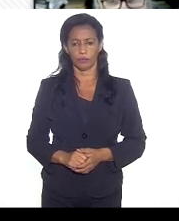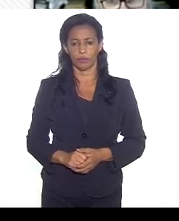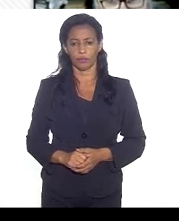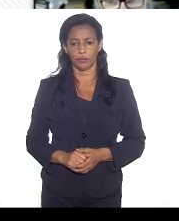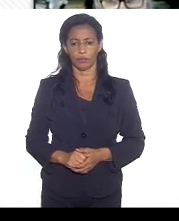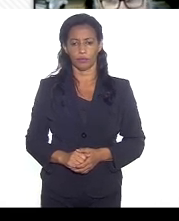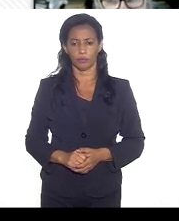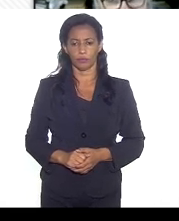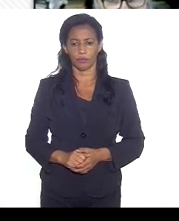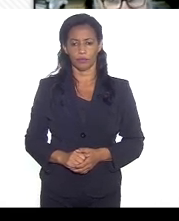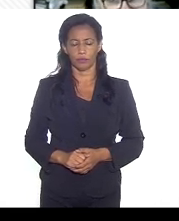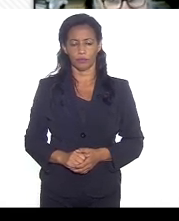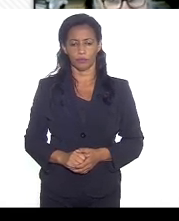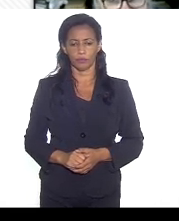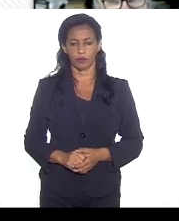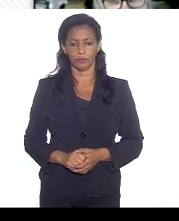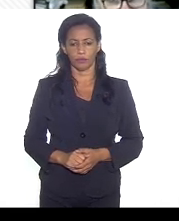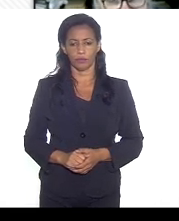Renato, por favor.